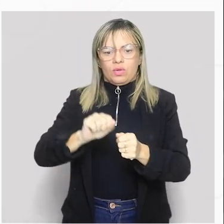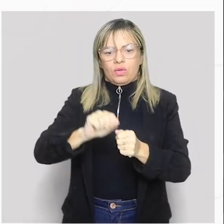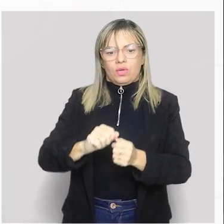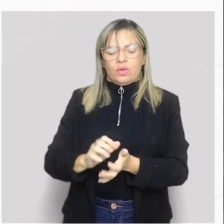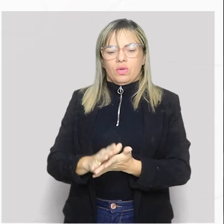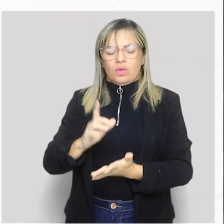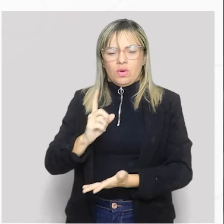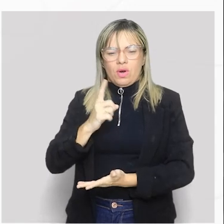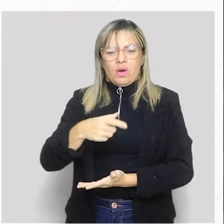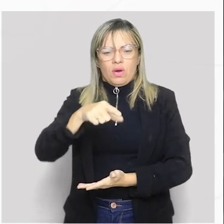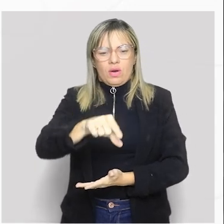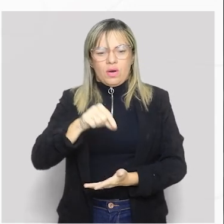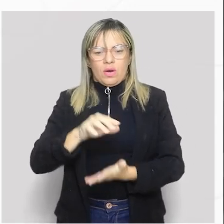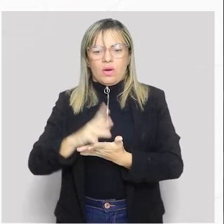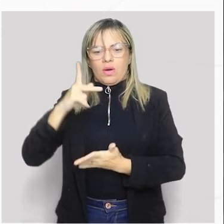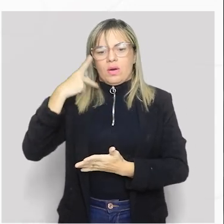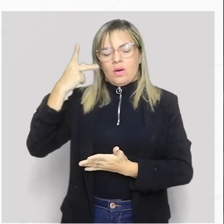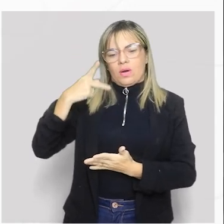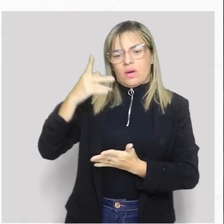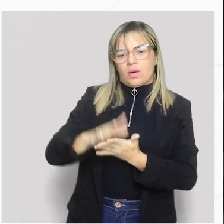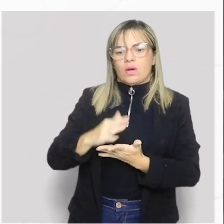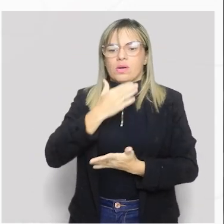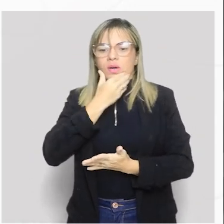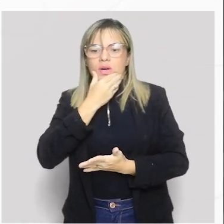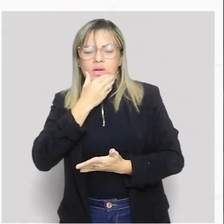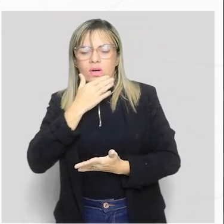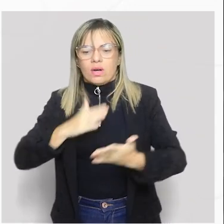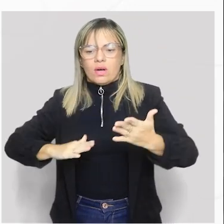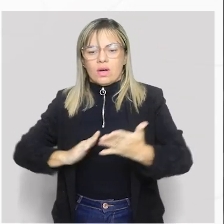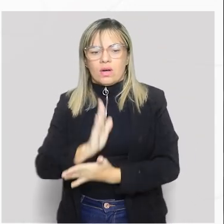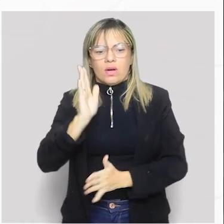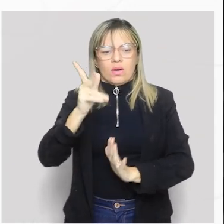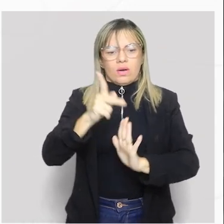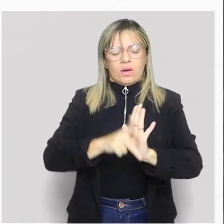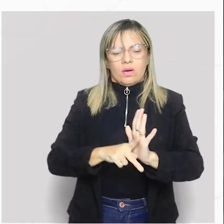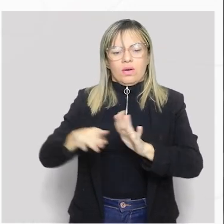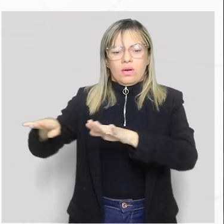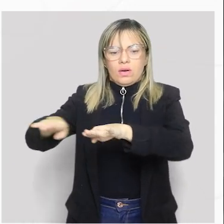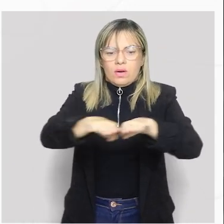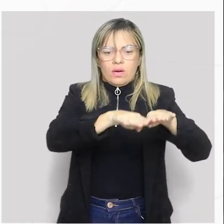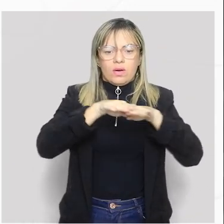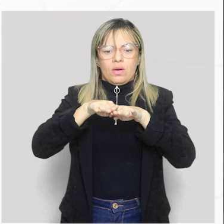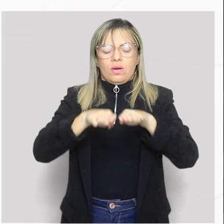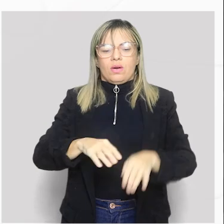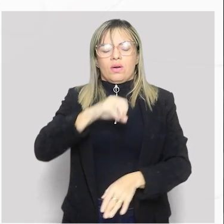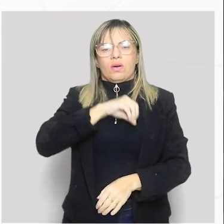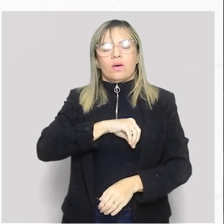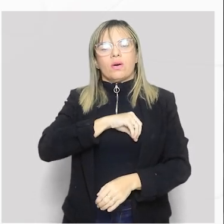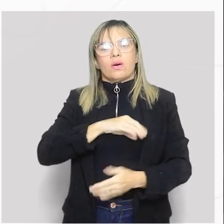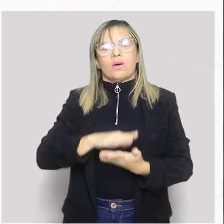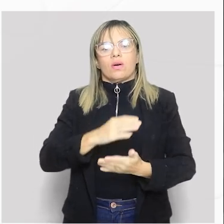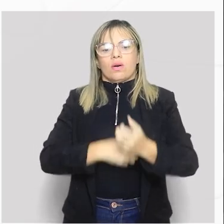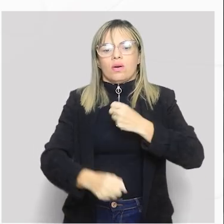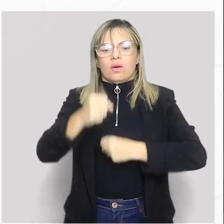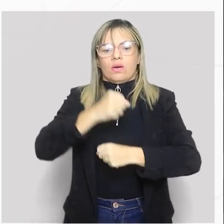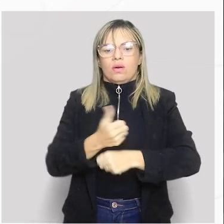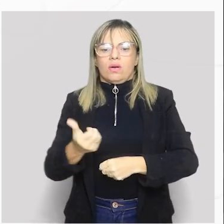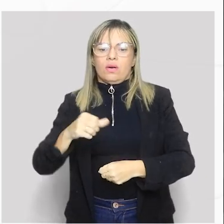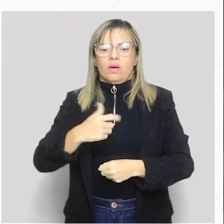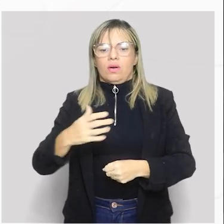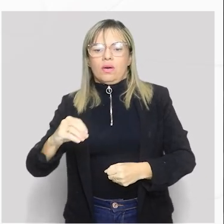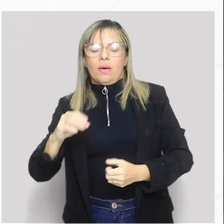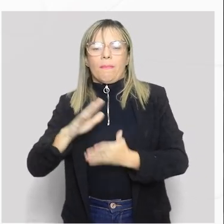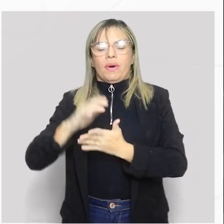Parlamento britânico aprovasse o projeto de paridade salarial de 1970. Para a atriz